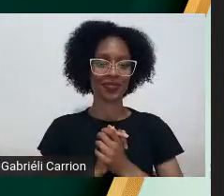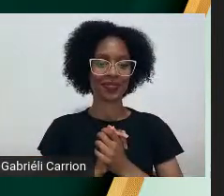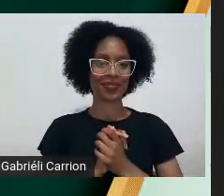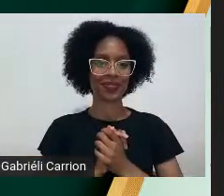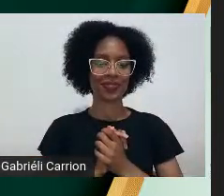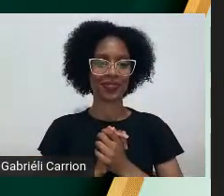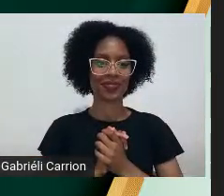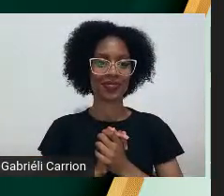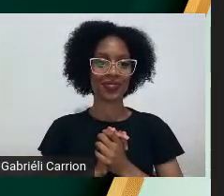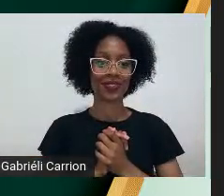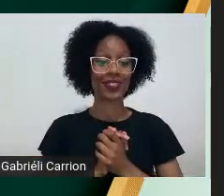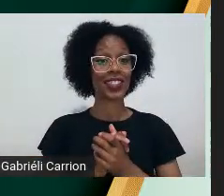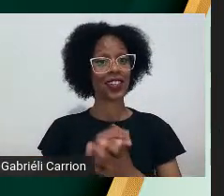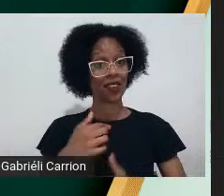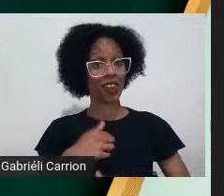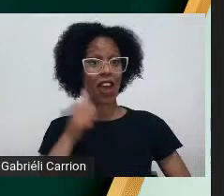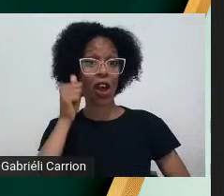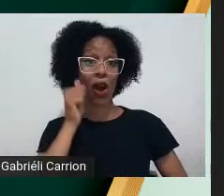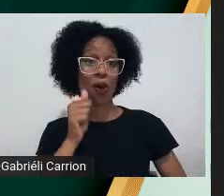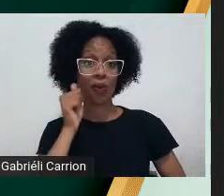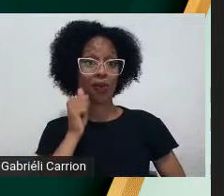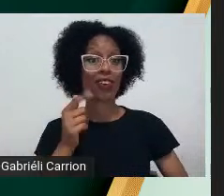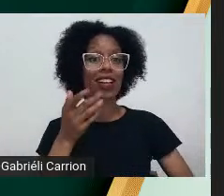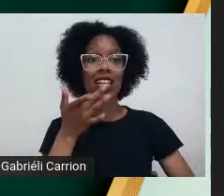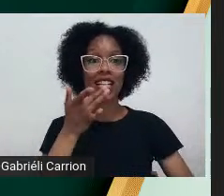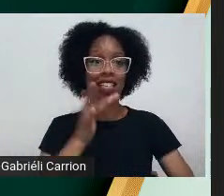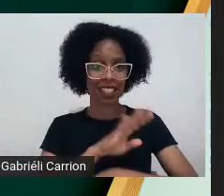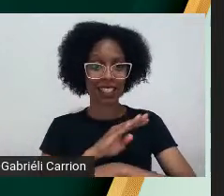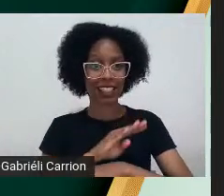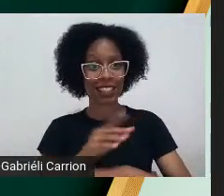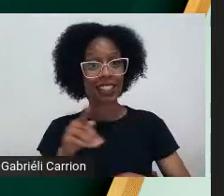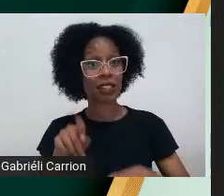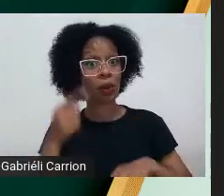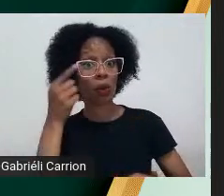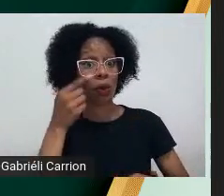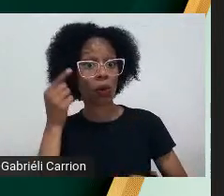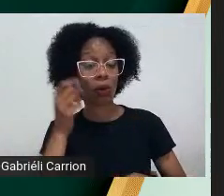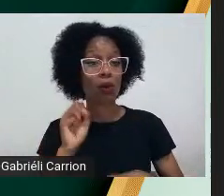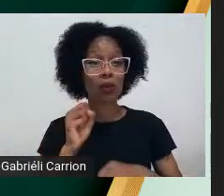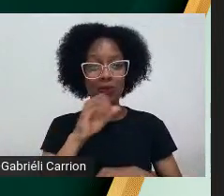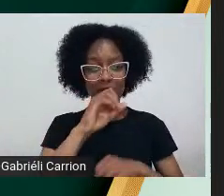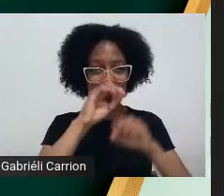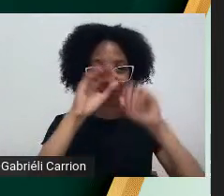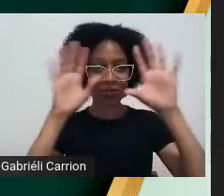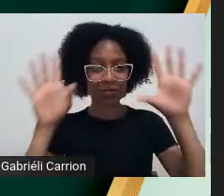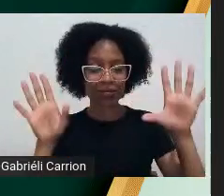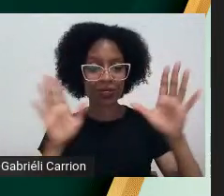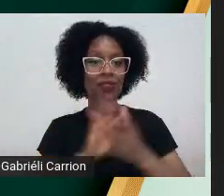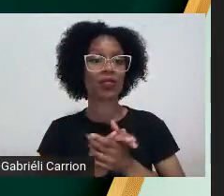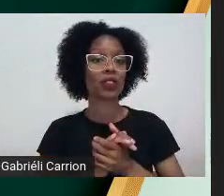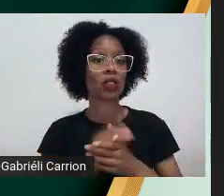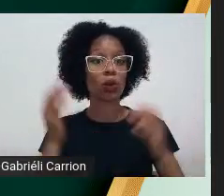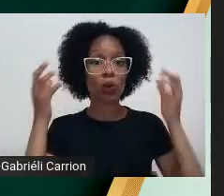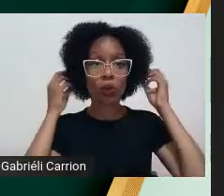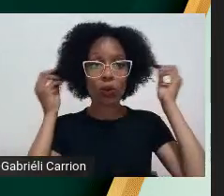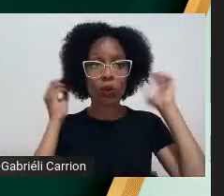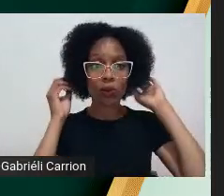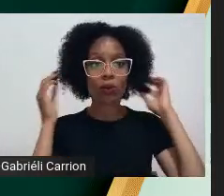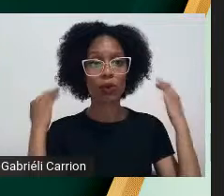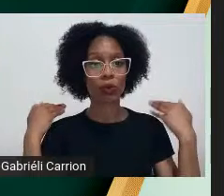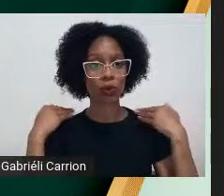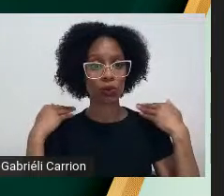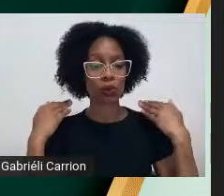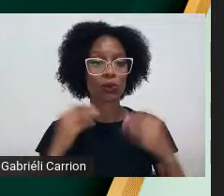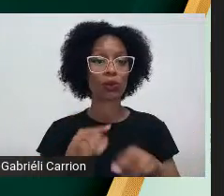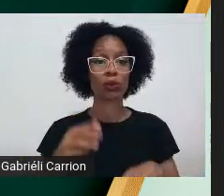Bom, eu sou mulher de pele clara, olhos castanhos, cabelos ruivos e médios que estão soltos, visto uma blusa